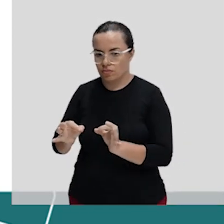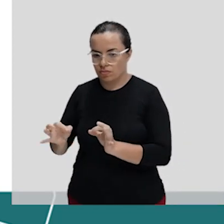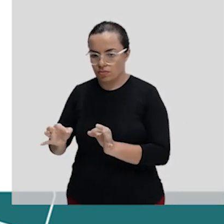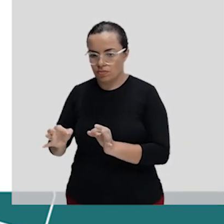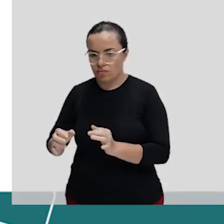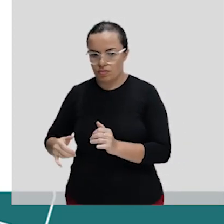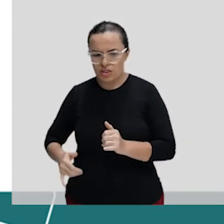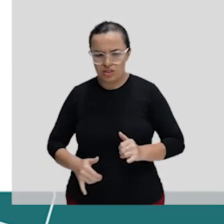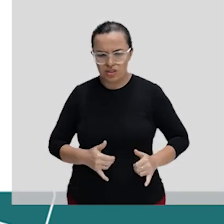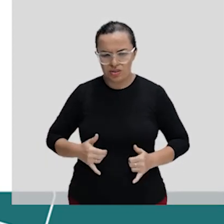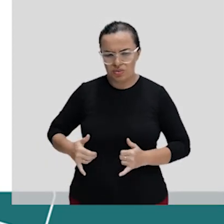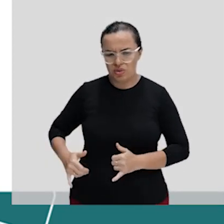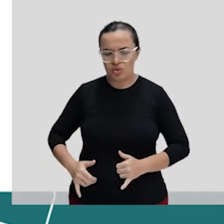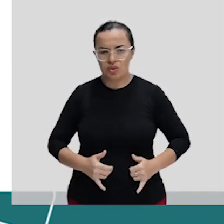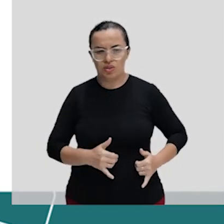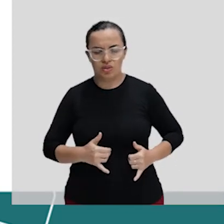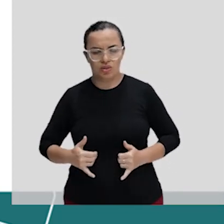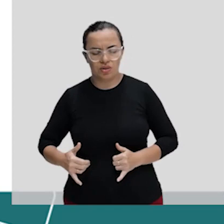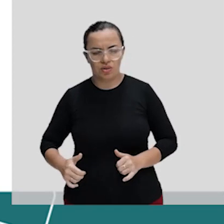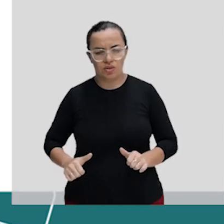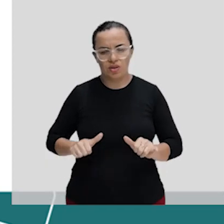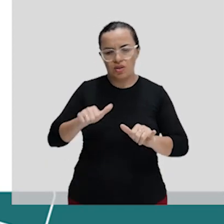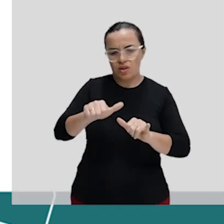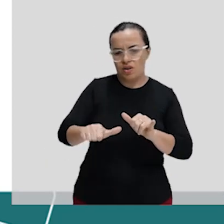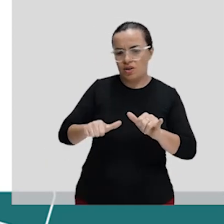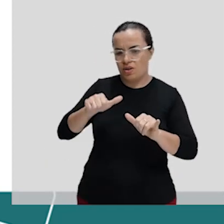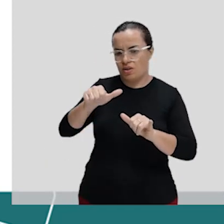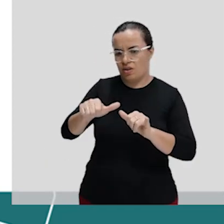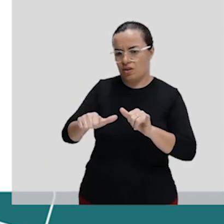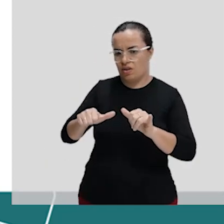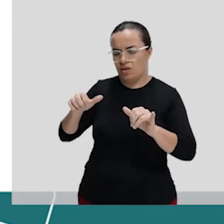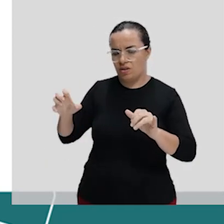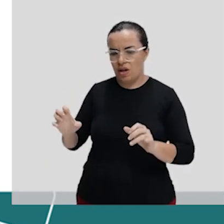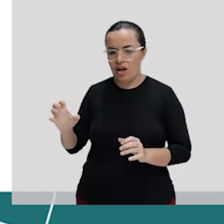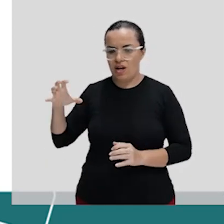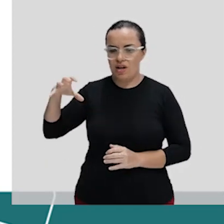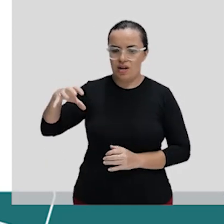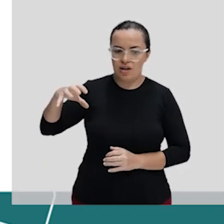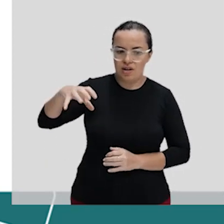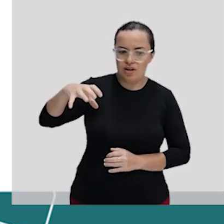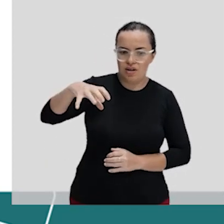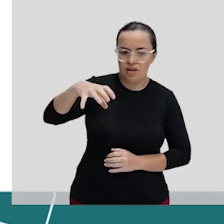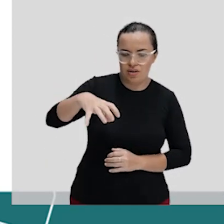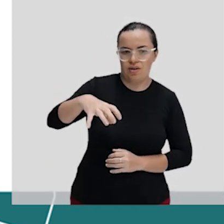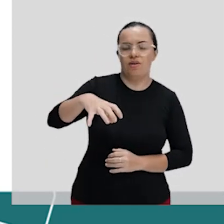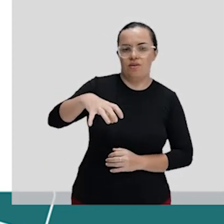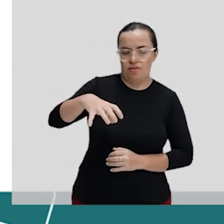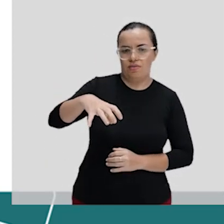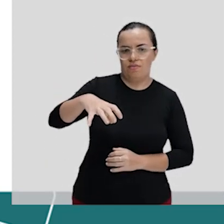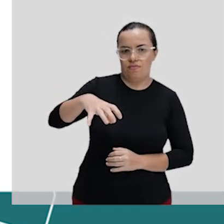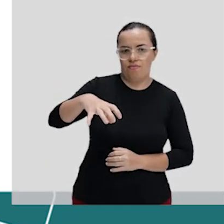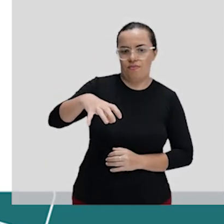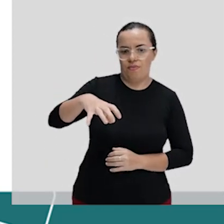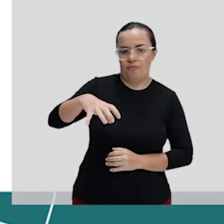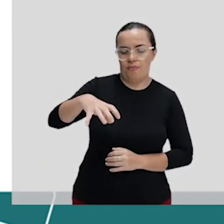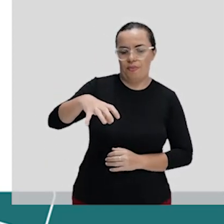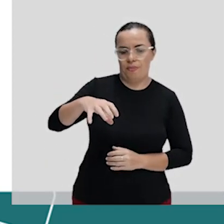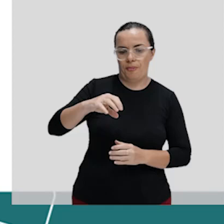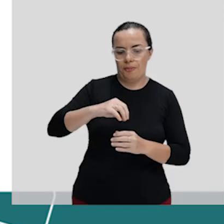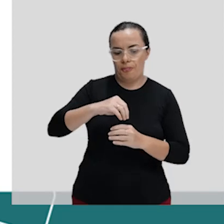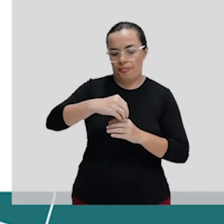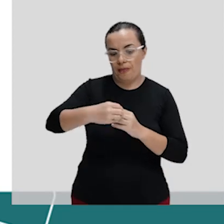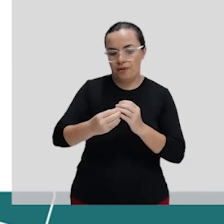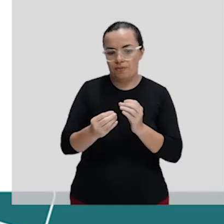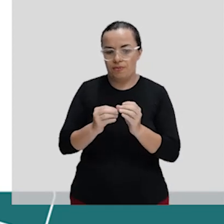química catalisada por uma enzima específica é o substrato para a reação seguinte. Vamos